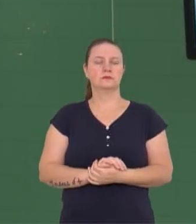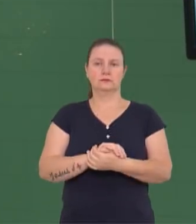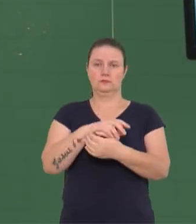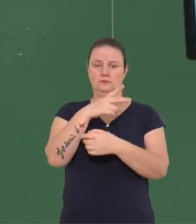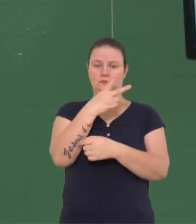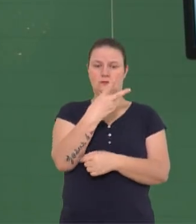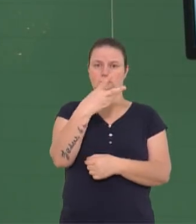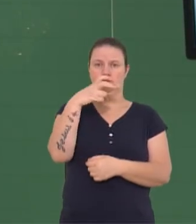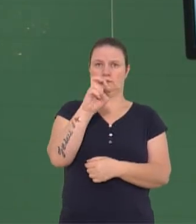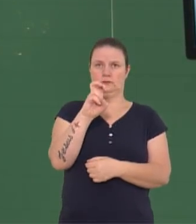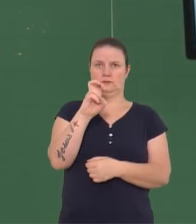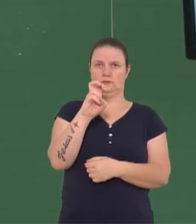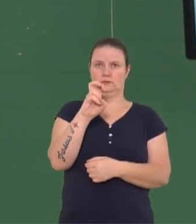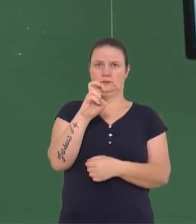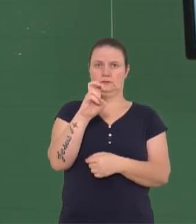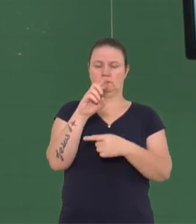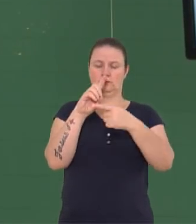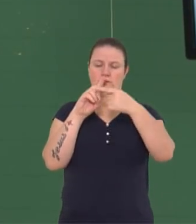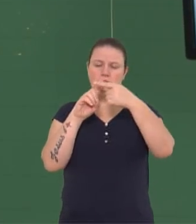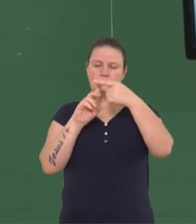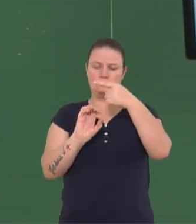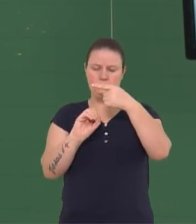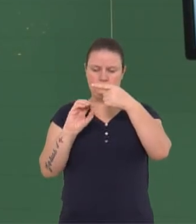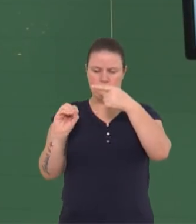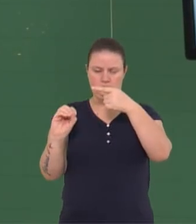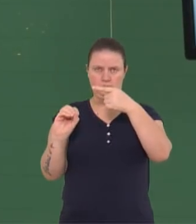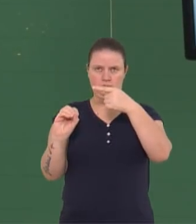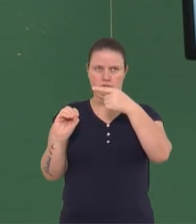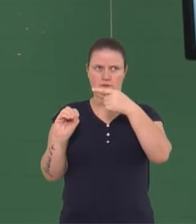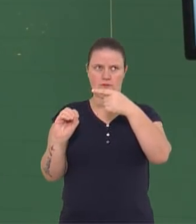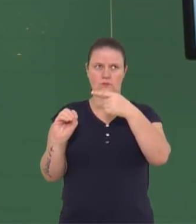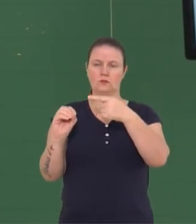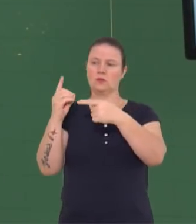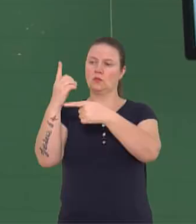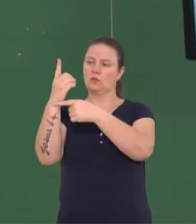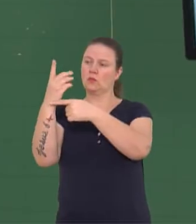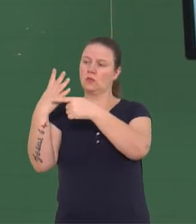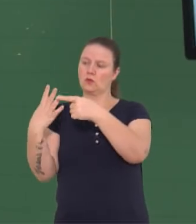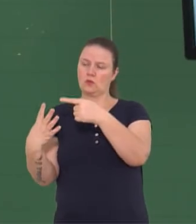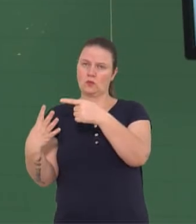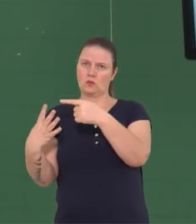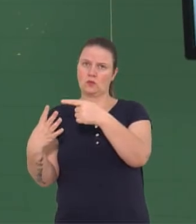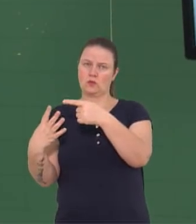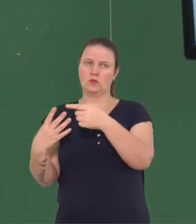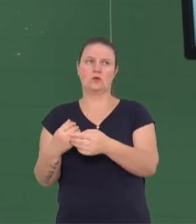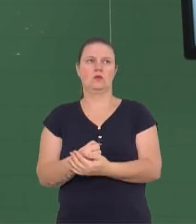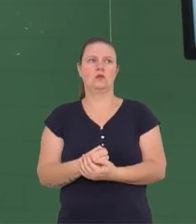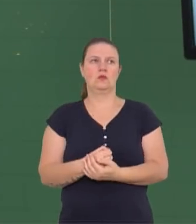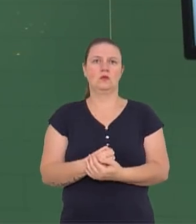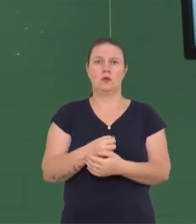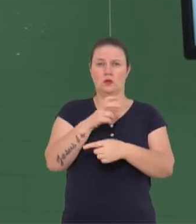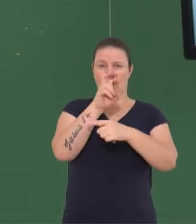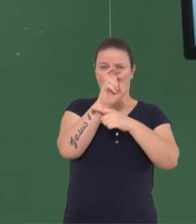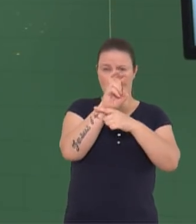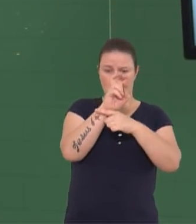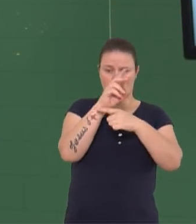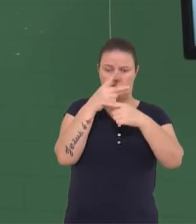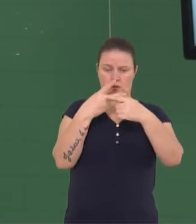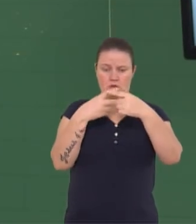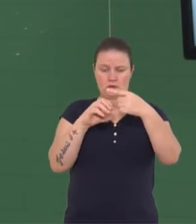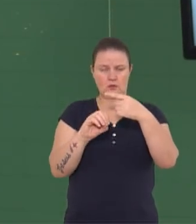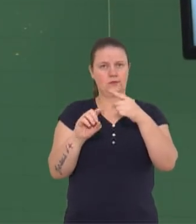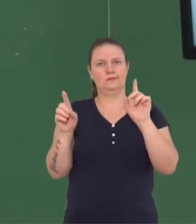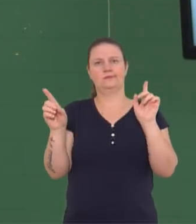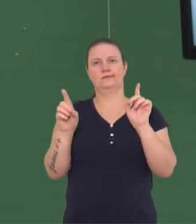25 centésimos. Qual é a menor fração possível? 1/4. Era 5/20? Não, porque